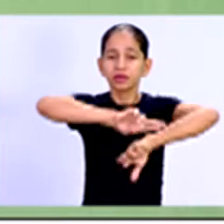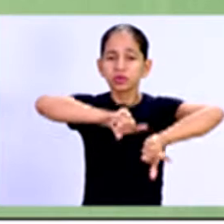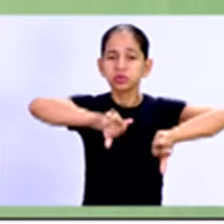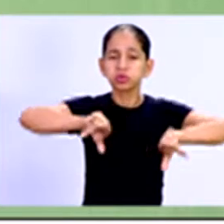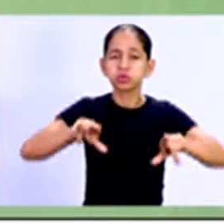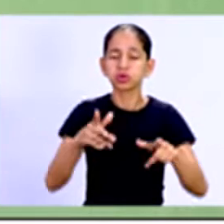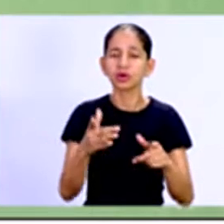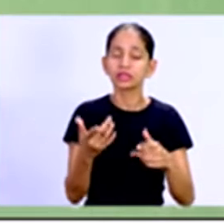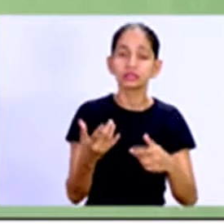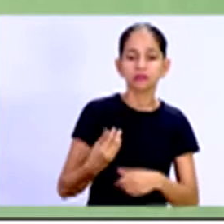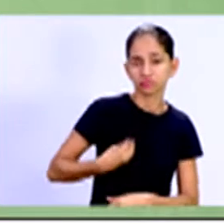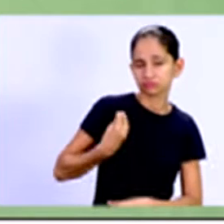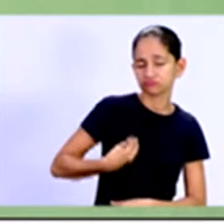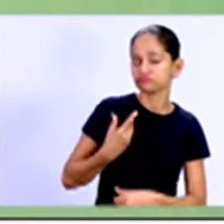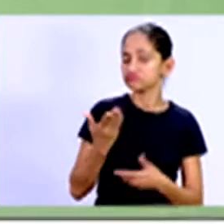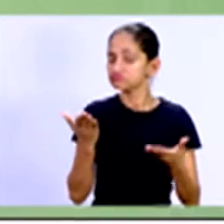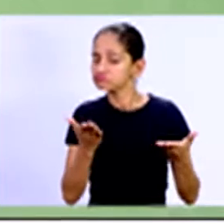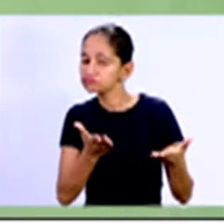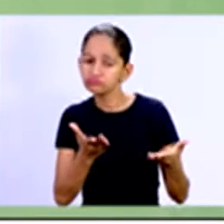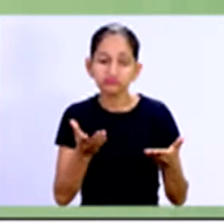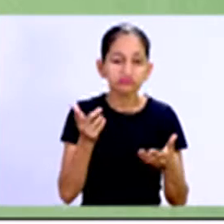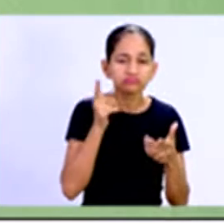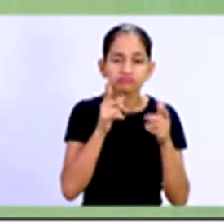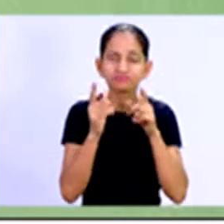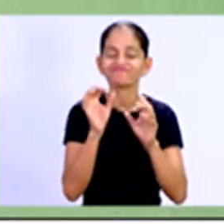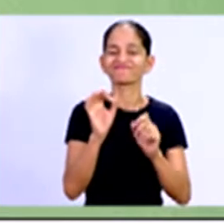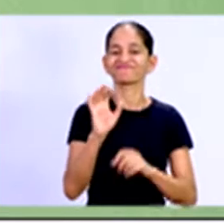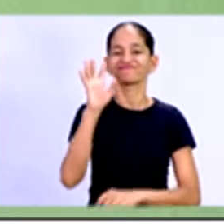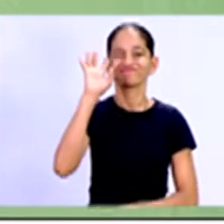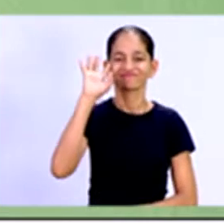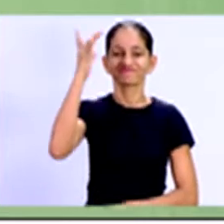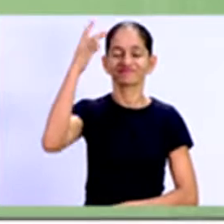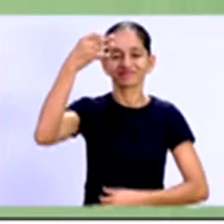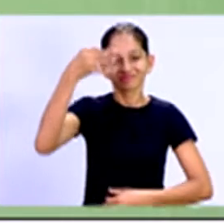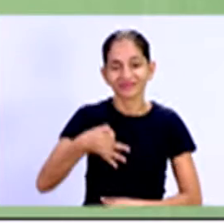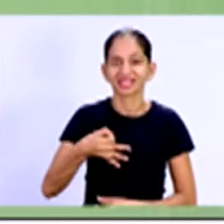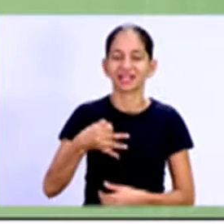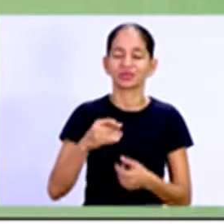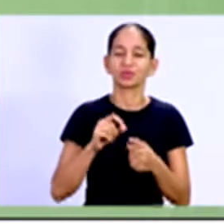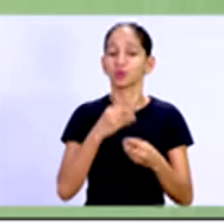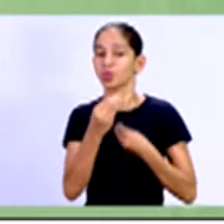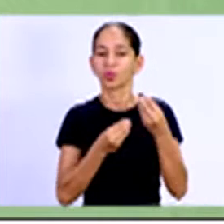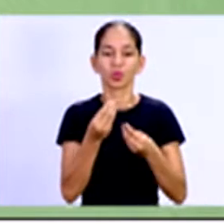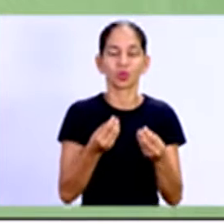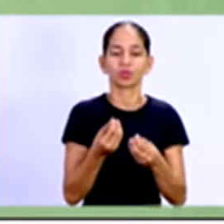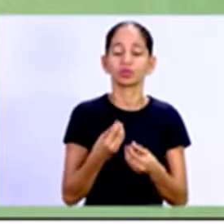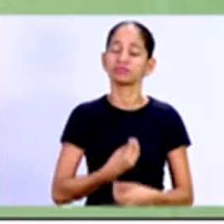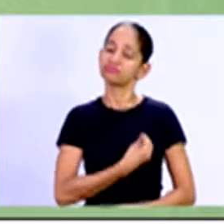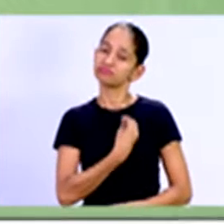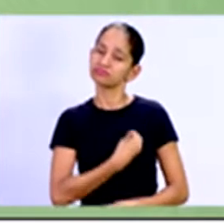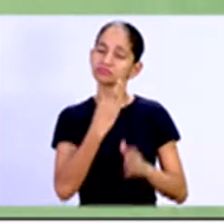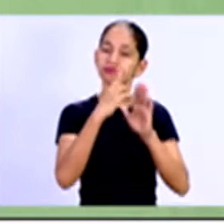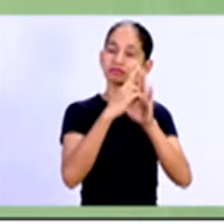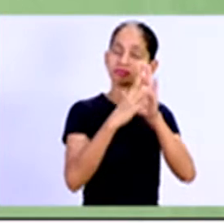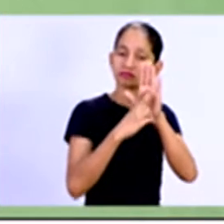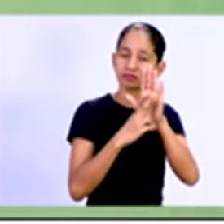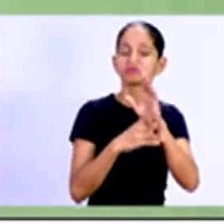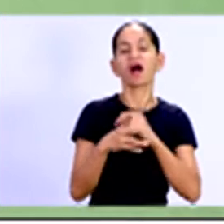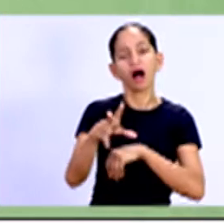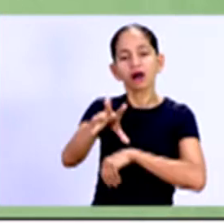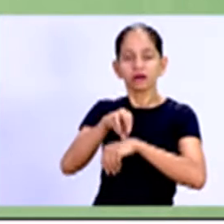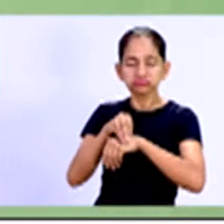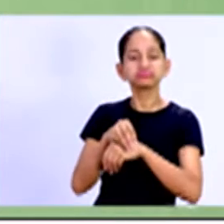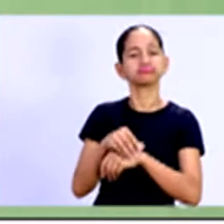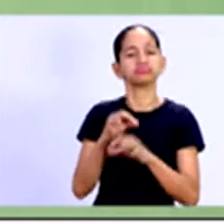convívio social e tomar as decisões considerando as regras de convivência e as razões